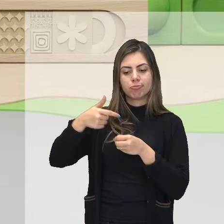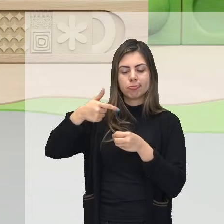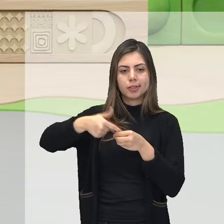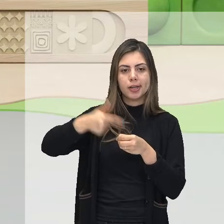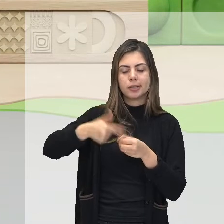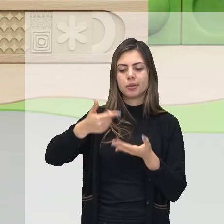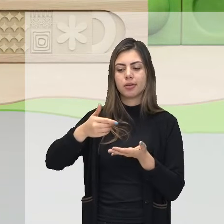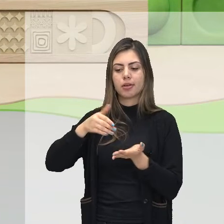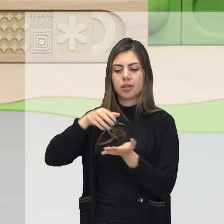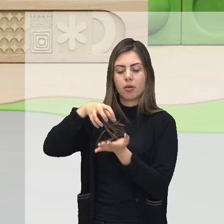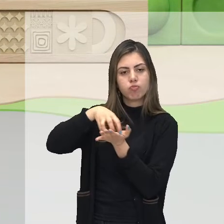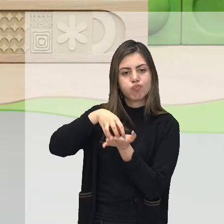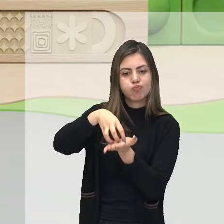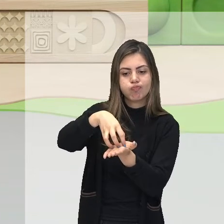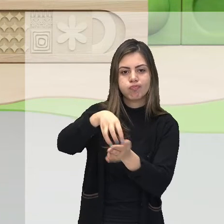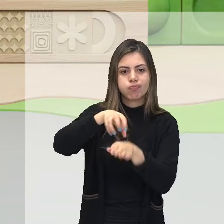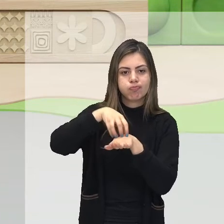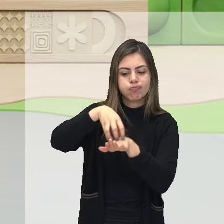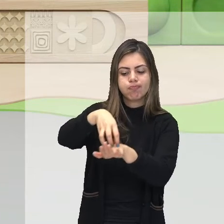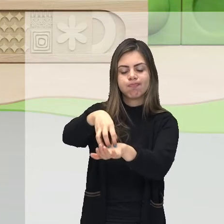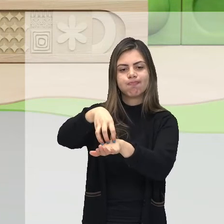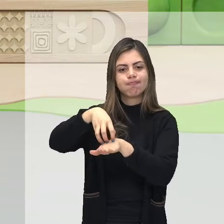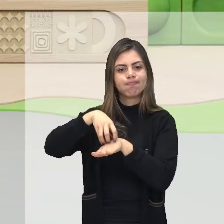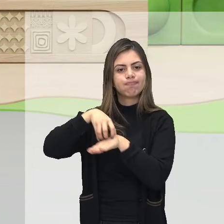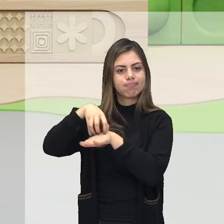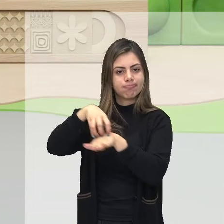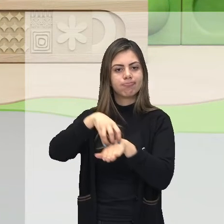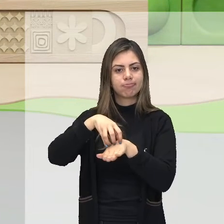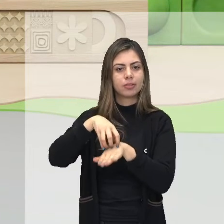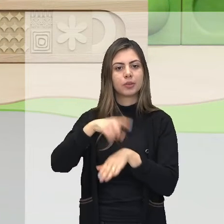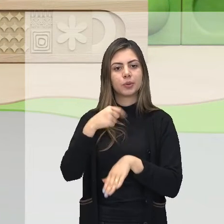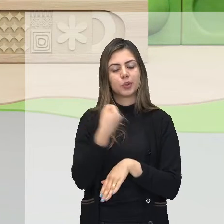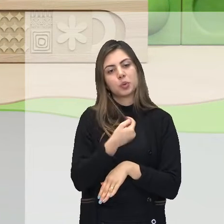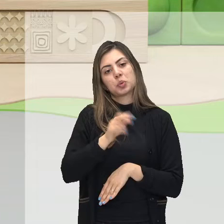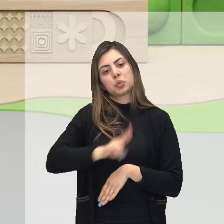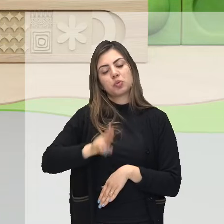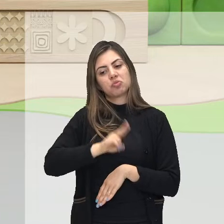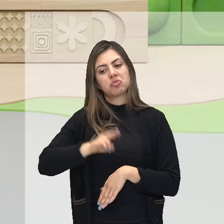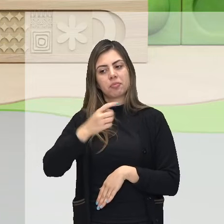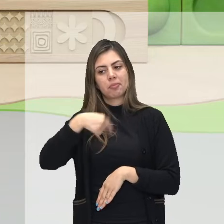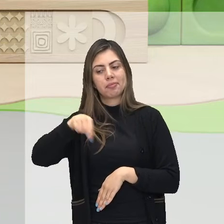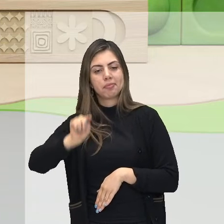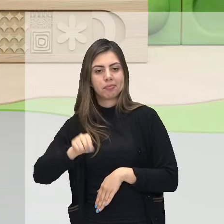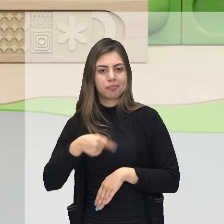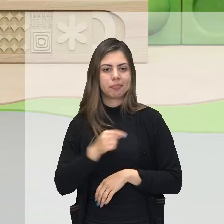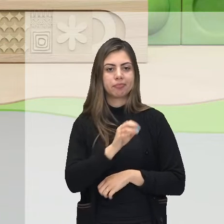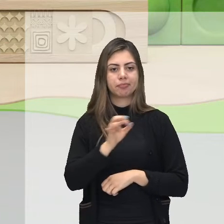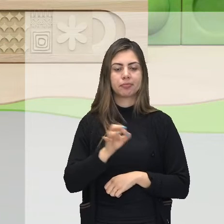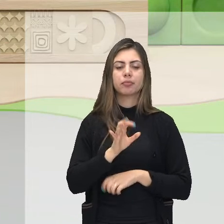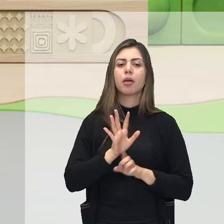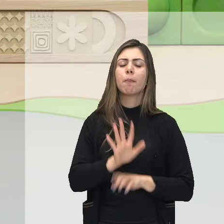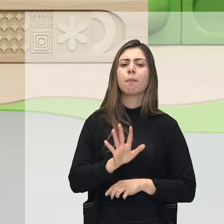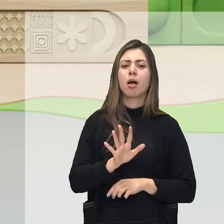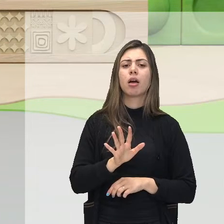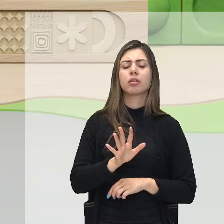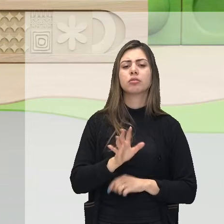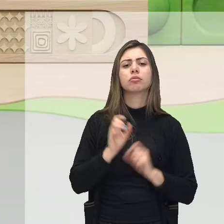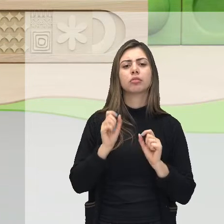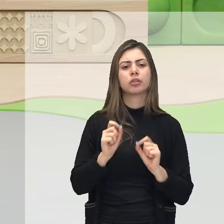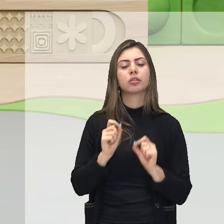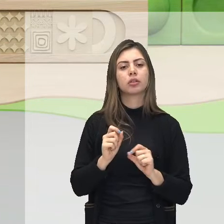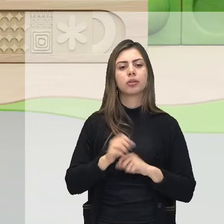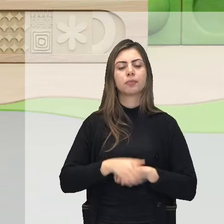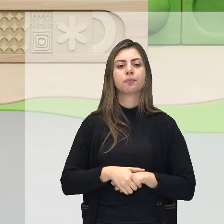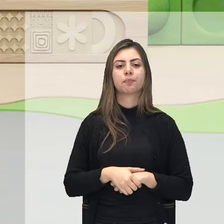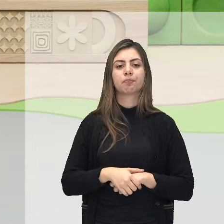o diesel, principalmente utilizados para os nossos meios de transporte, né? Mas além